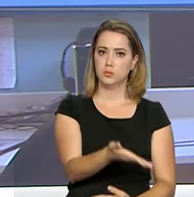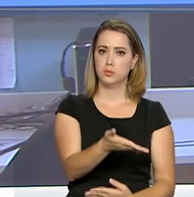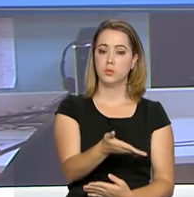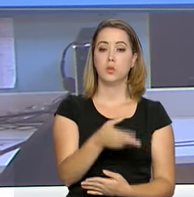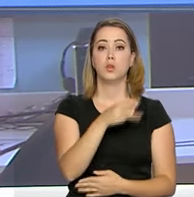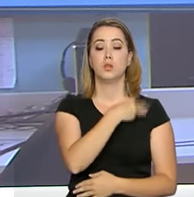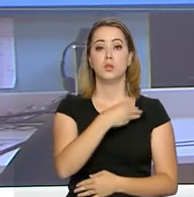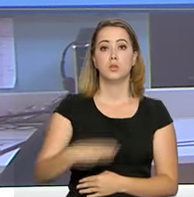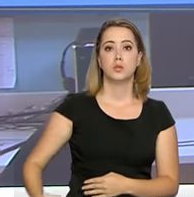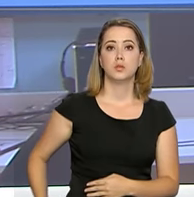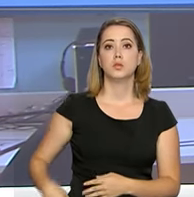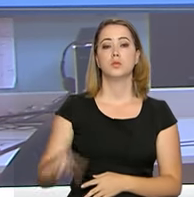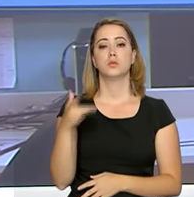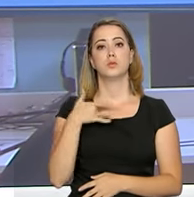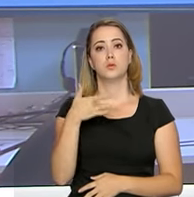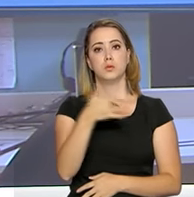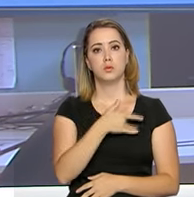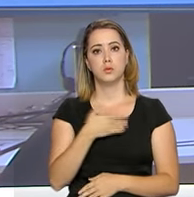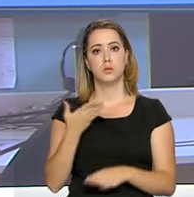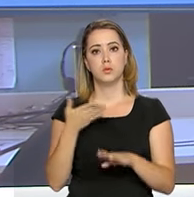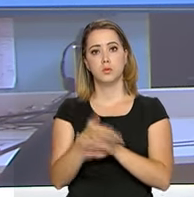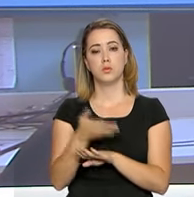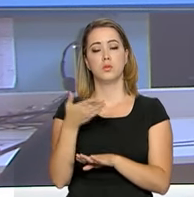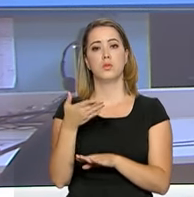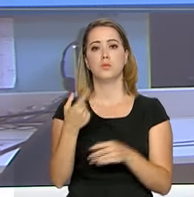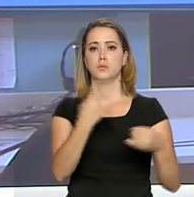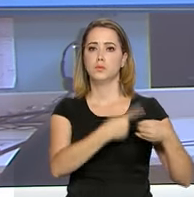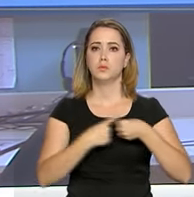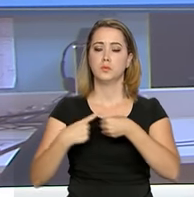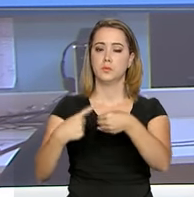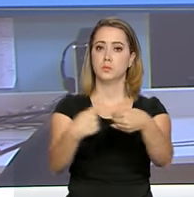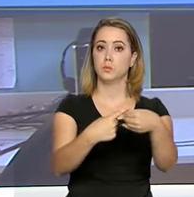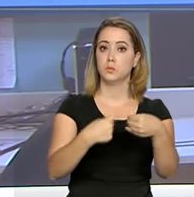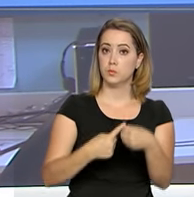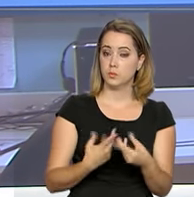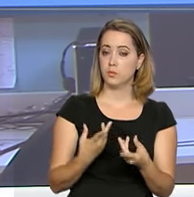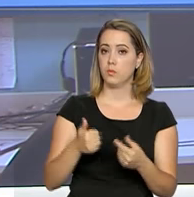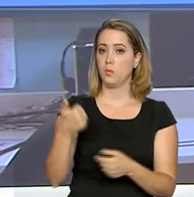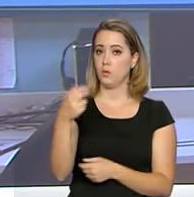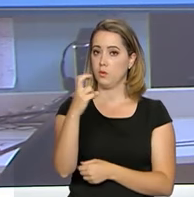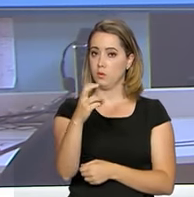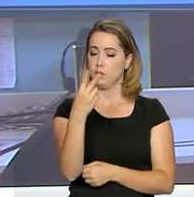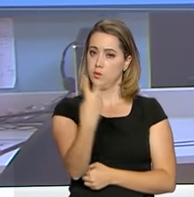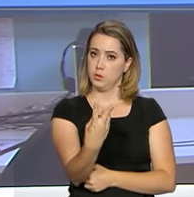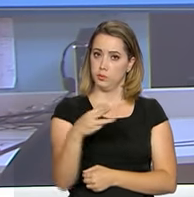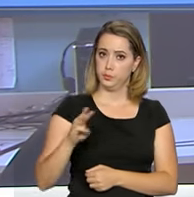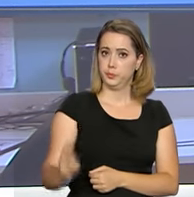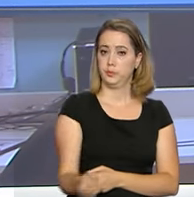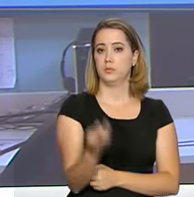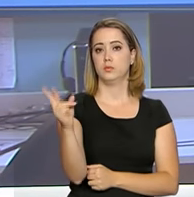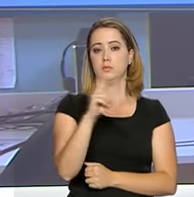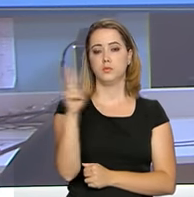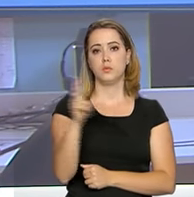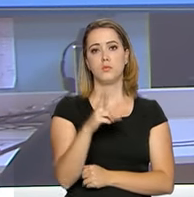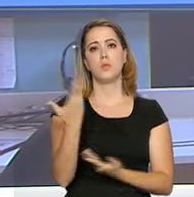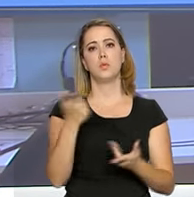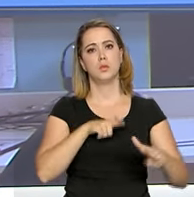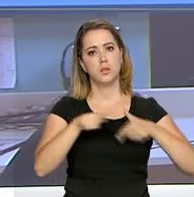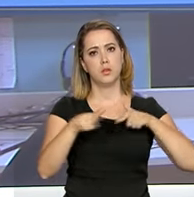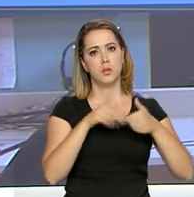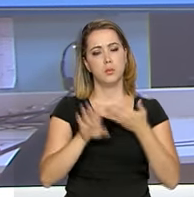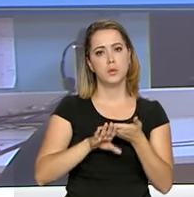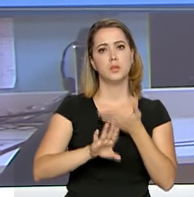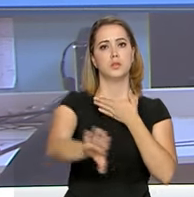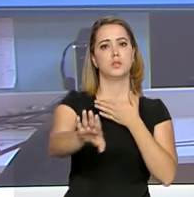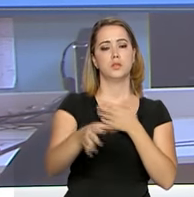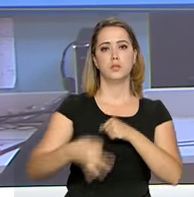Ministério da Saúde vai repassar aos municípios e ao Distrito Federal R 152 milhões reais para as ações contra